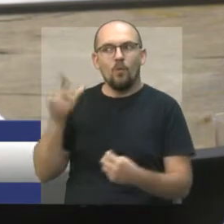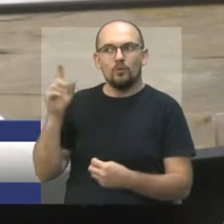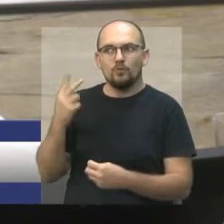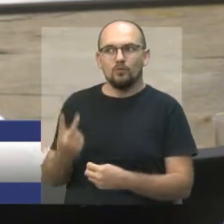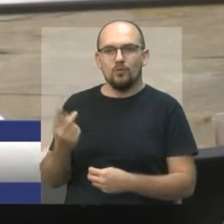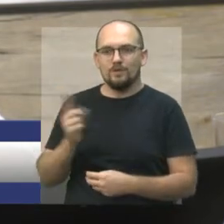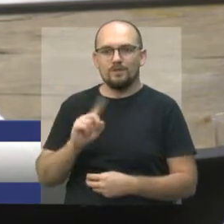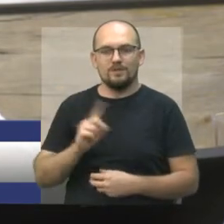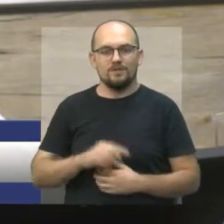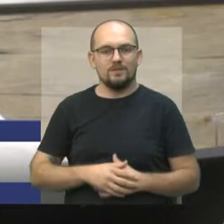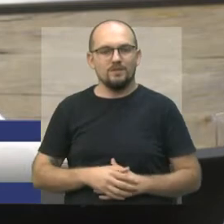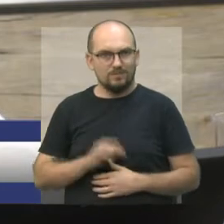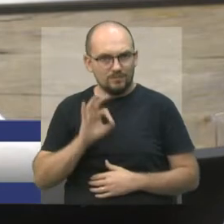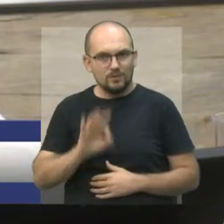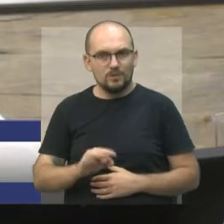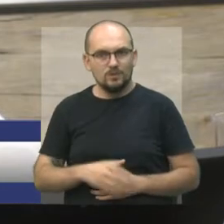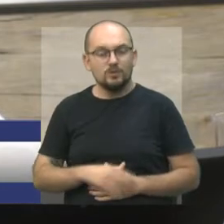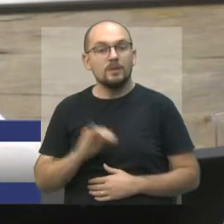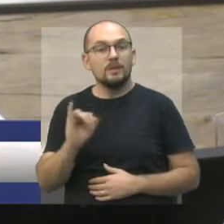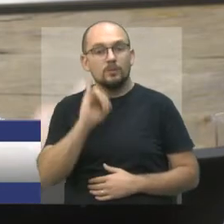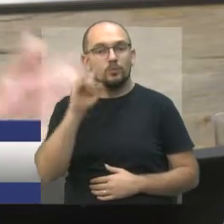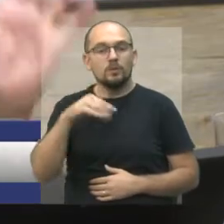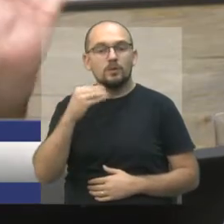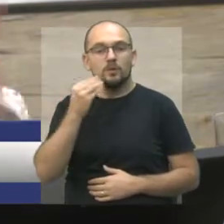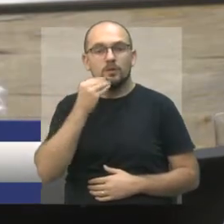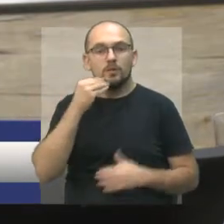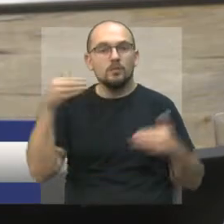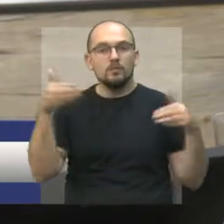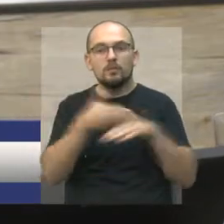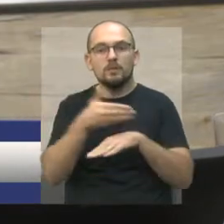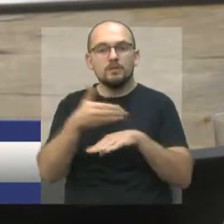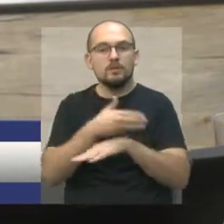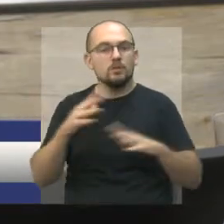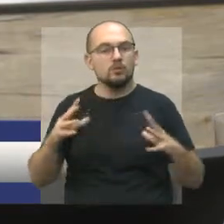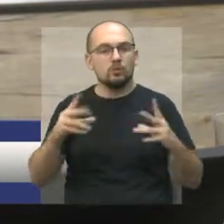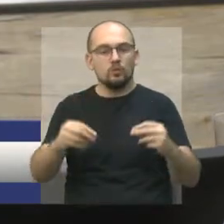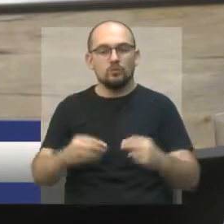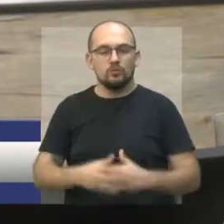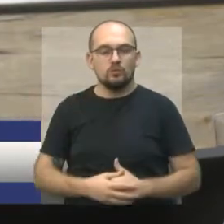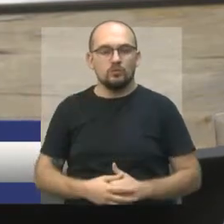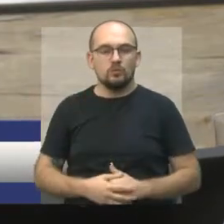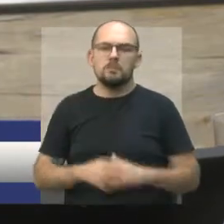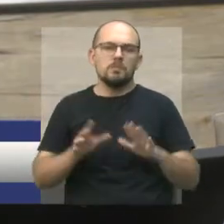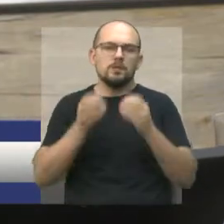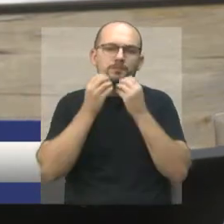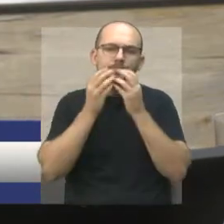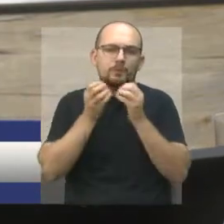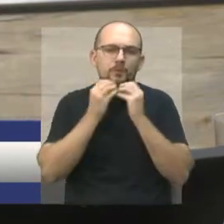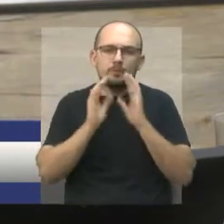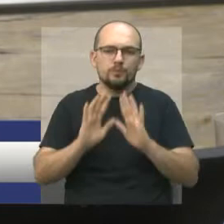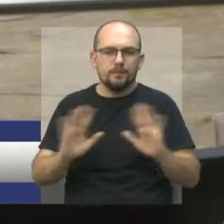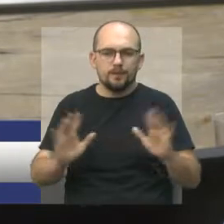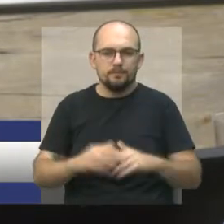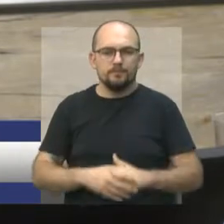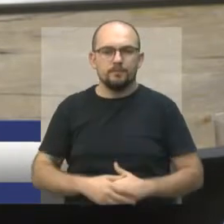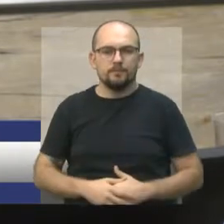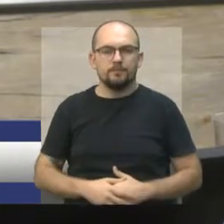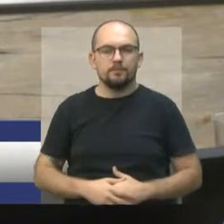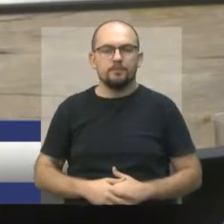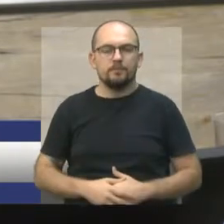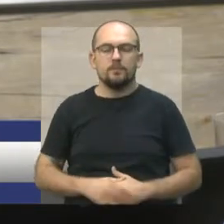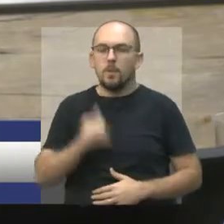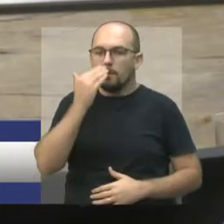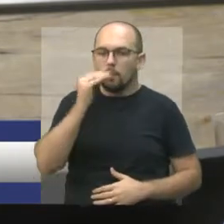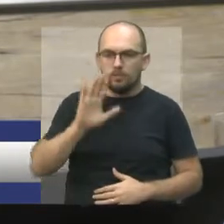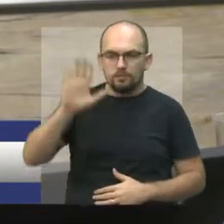Não é isso? O importante seria a participação de todos. Mas, tudo bem, vamos... Só para esclarecer,